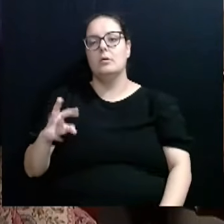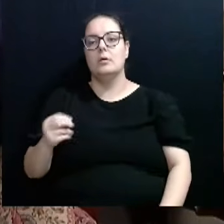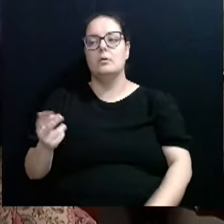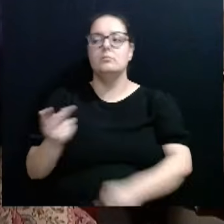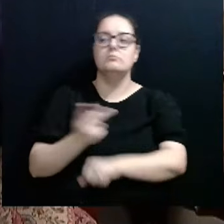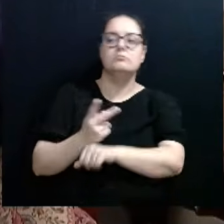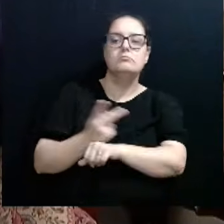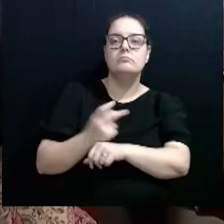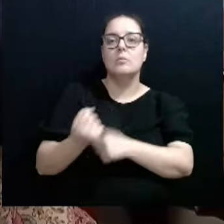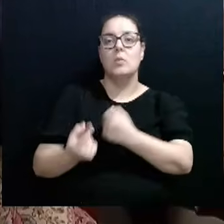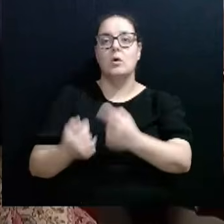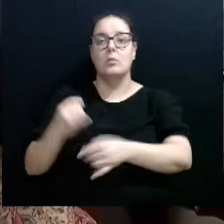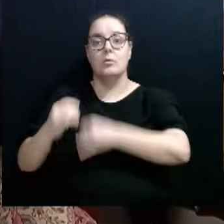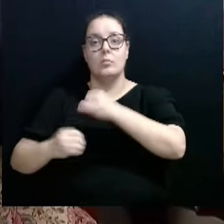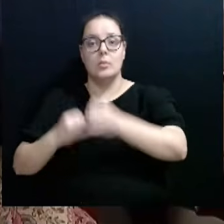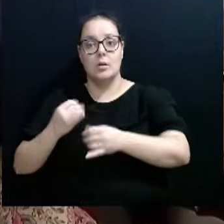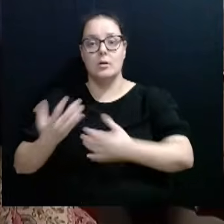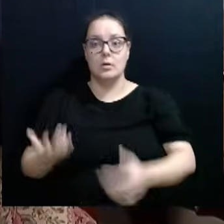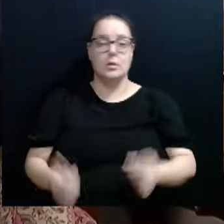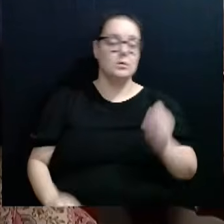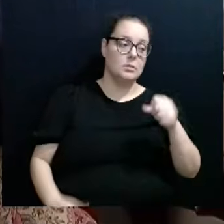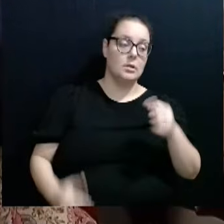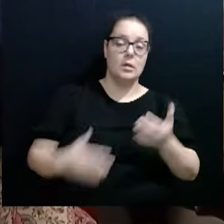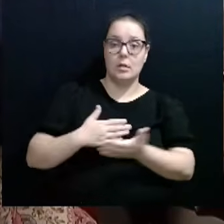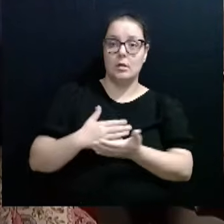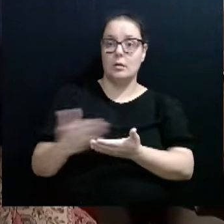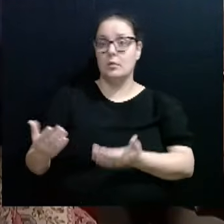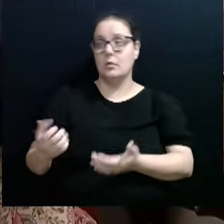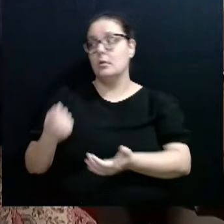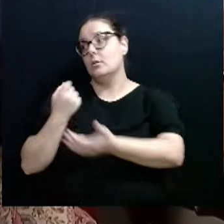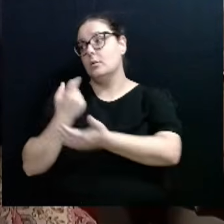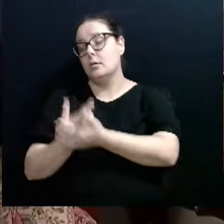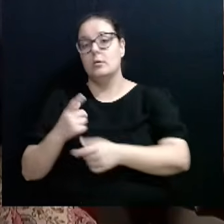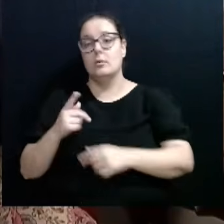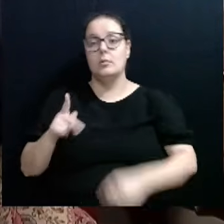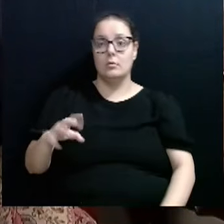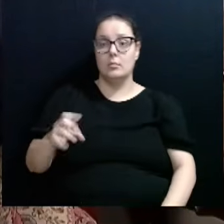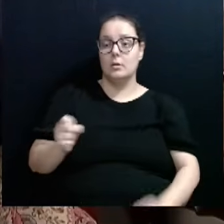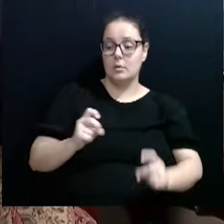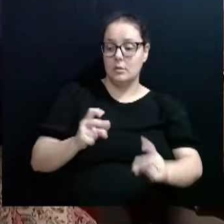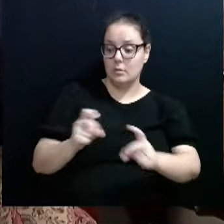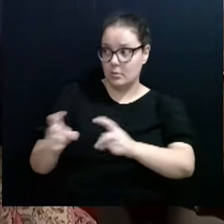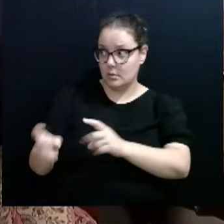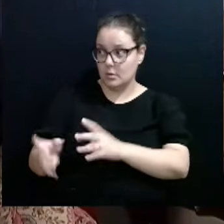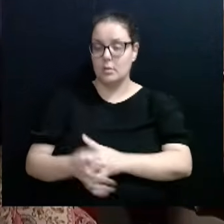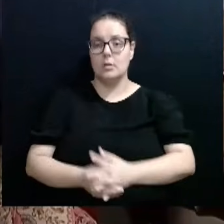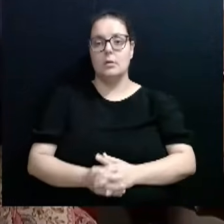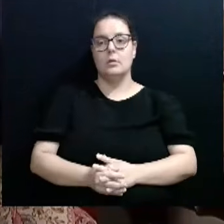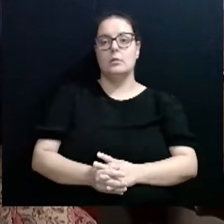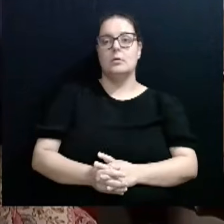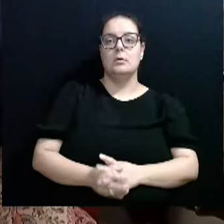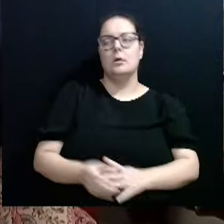internet. Sim. E aí começou a comprar essas peças e vender. E aí eu vi que era um negócio interessante, que dava para ter